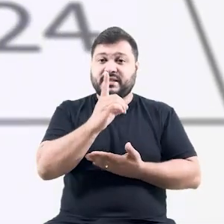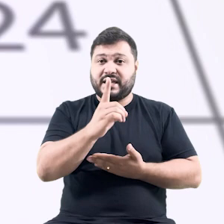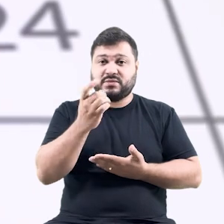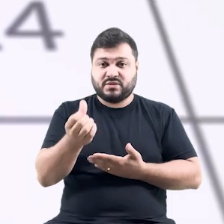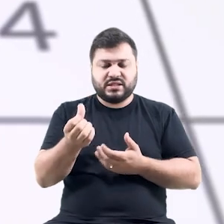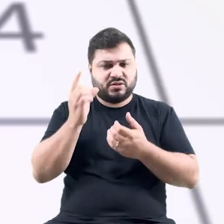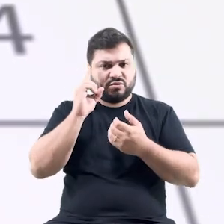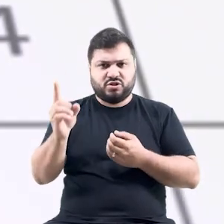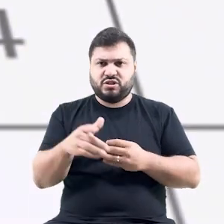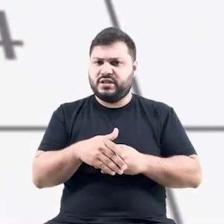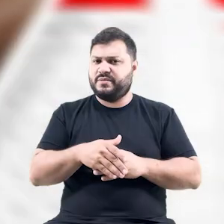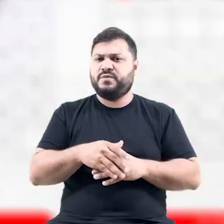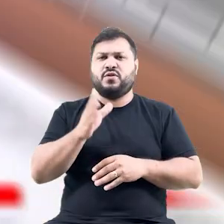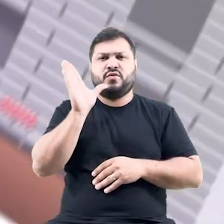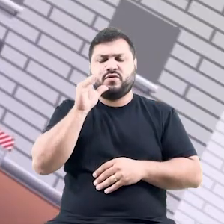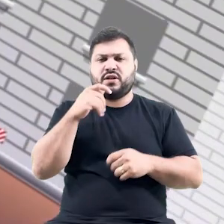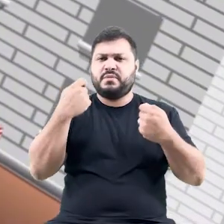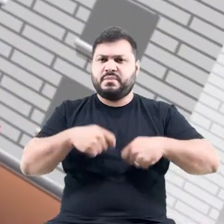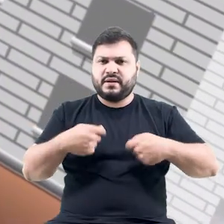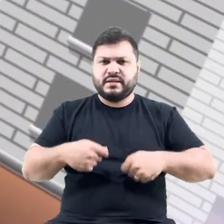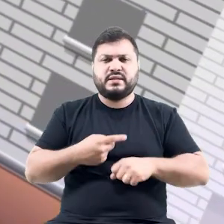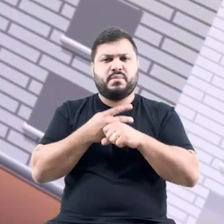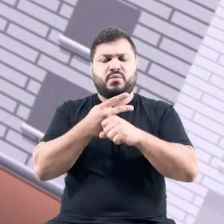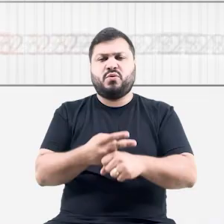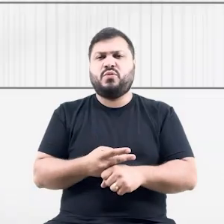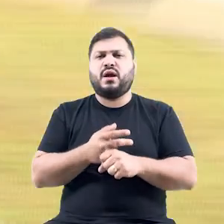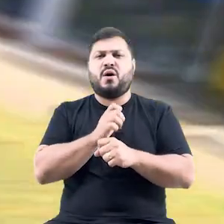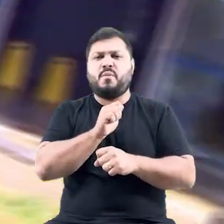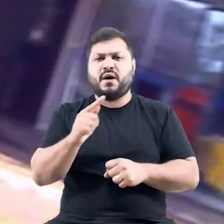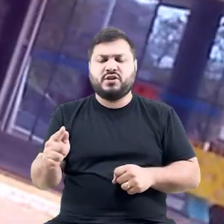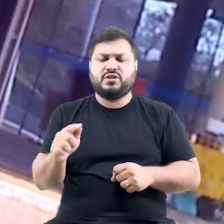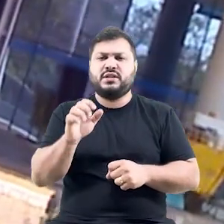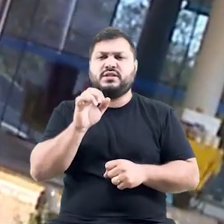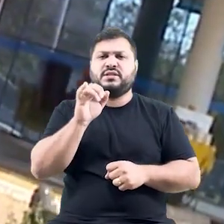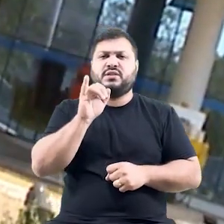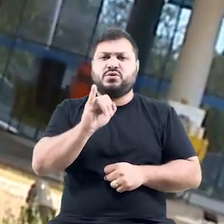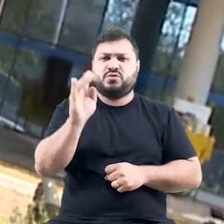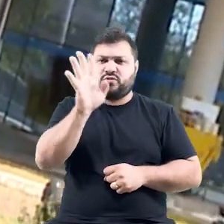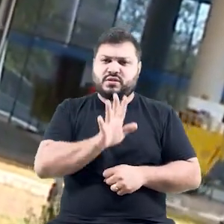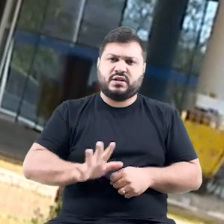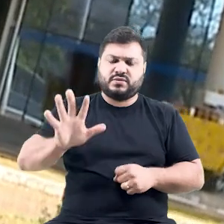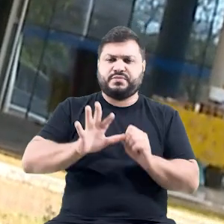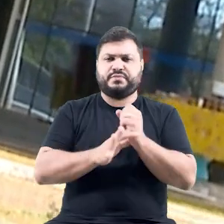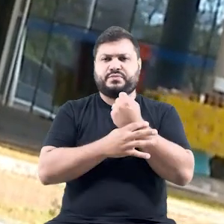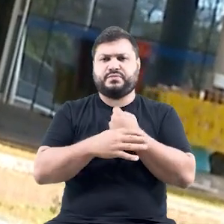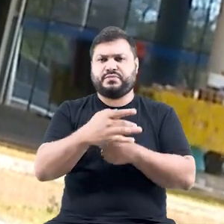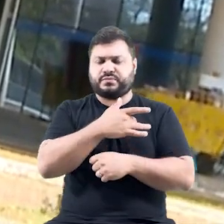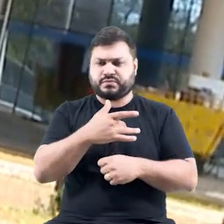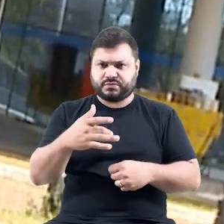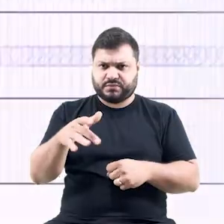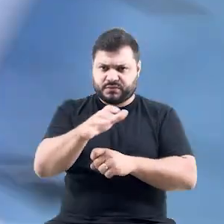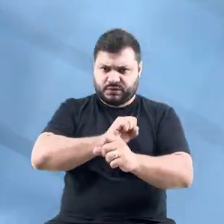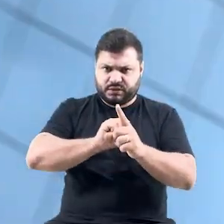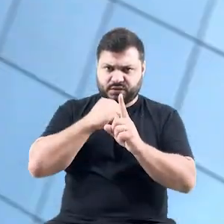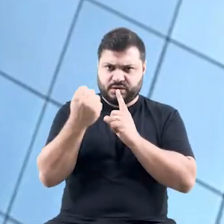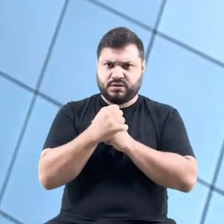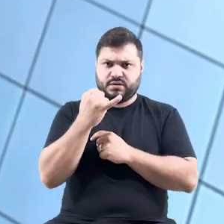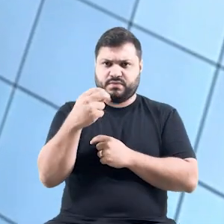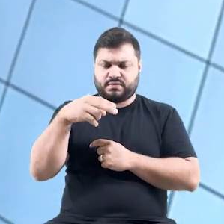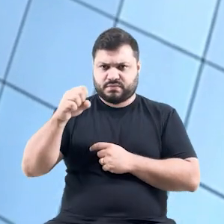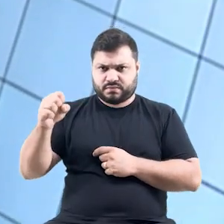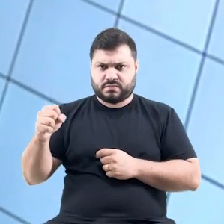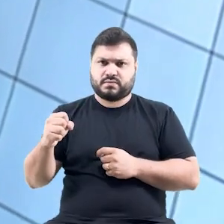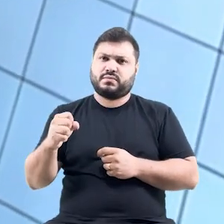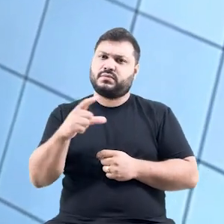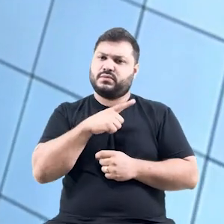do 16º dia, o empregado deve procurar uma agência do Instituto Nacional de Seguridade Social, o